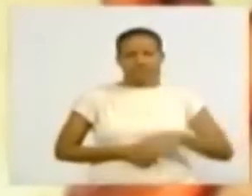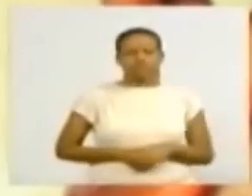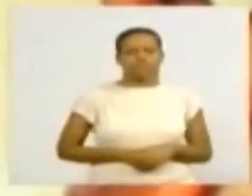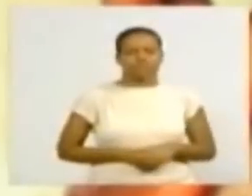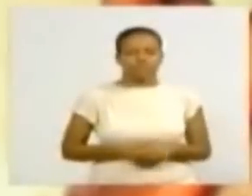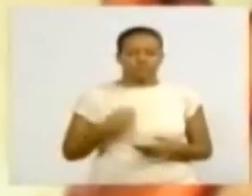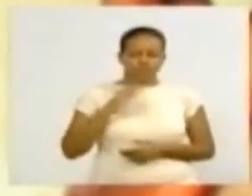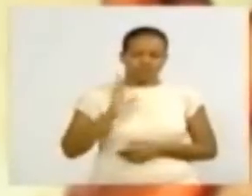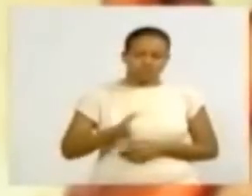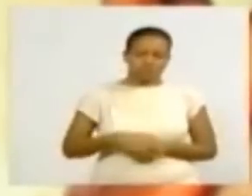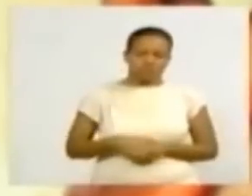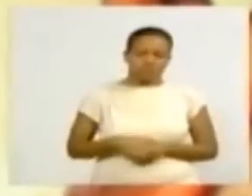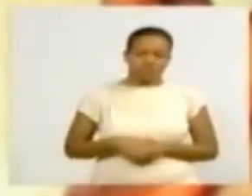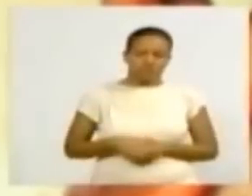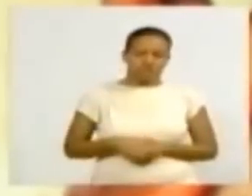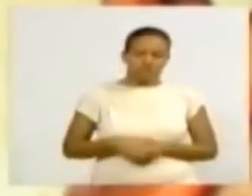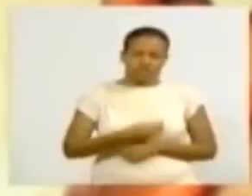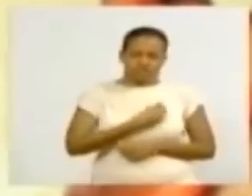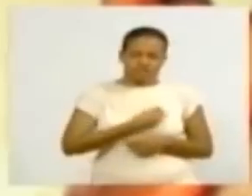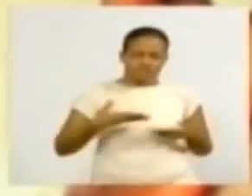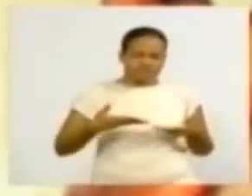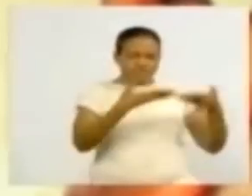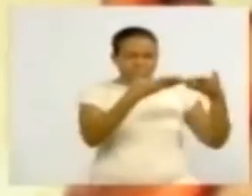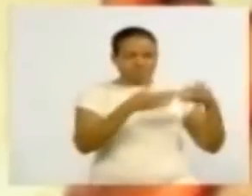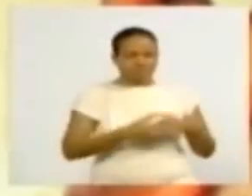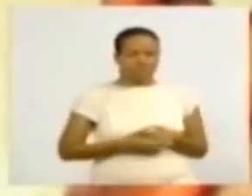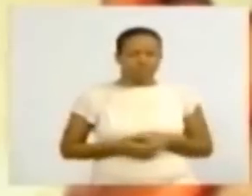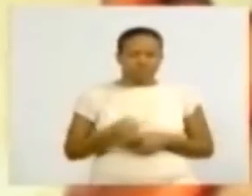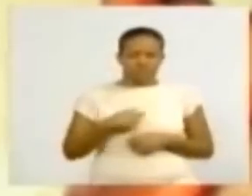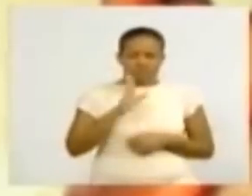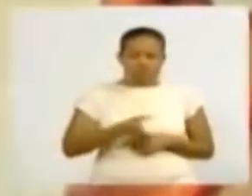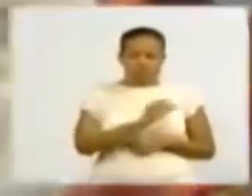Eu já um consagrado, ainda não era padre, era um estudante.